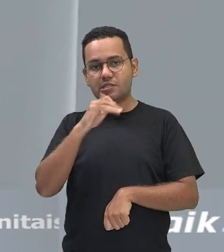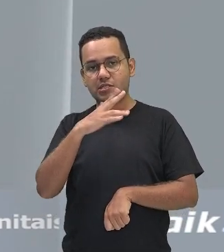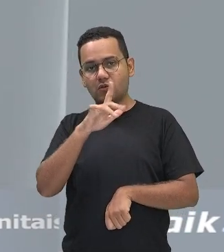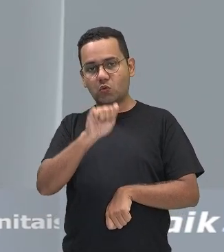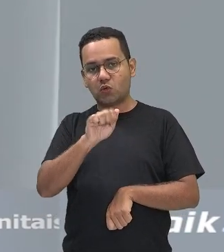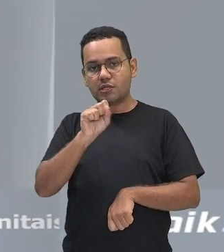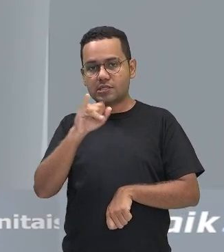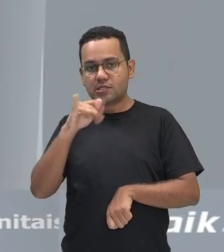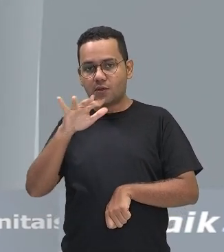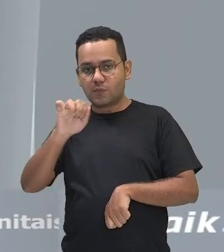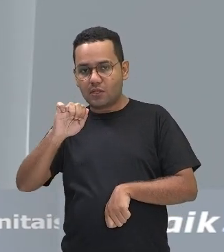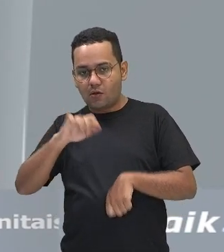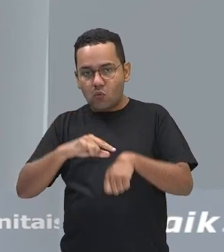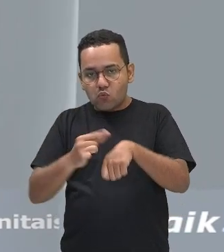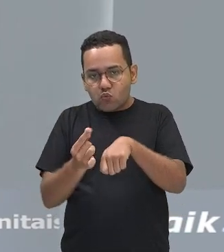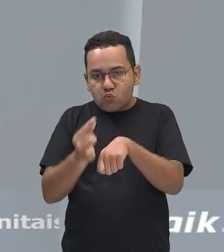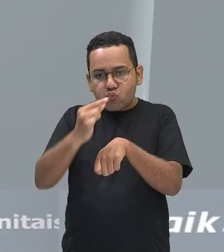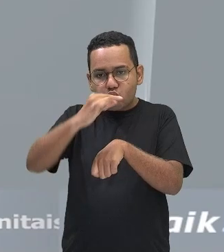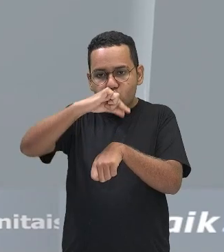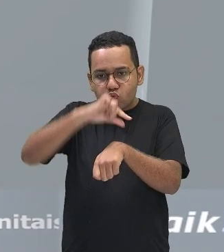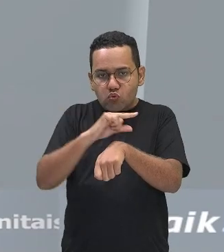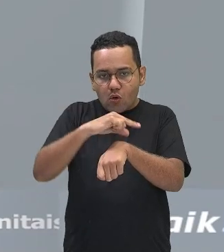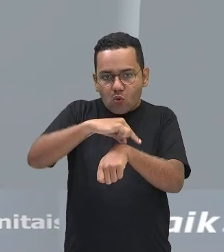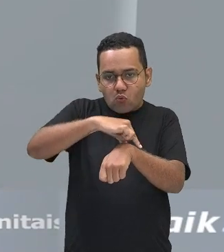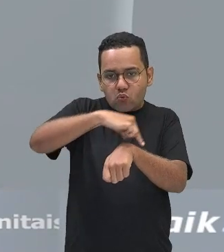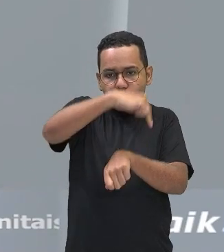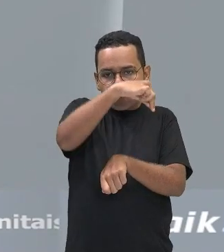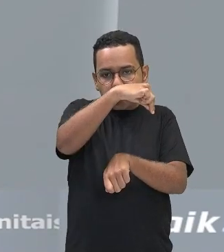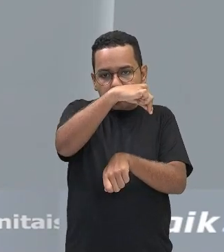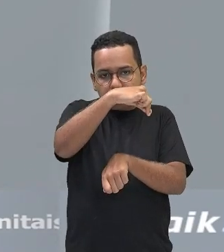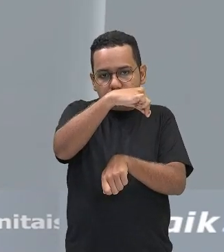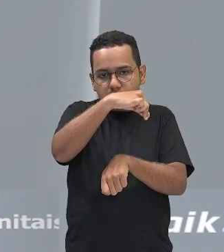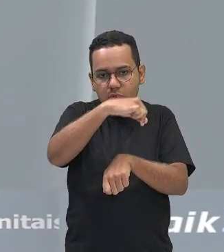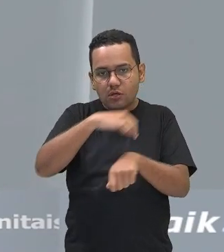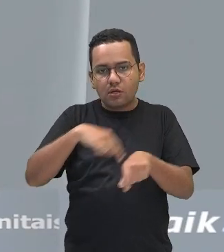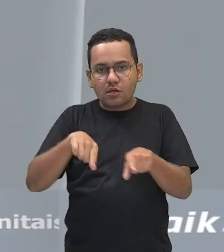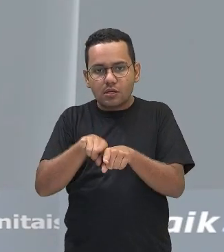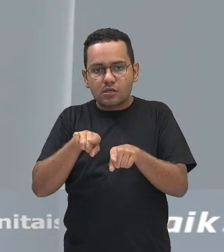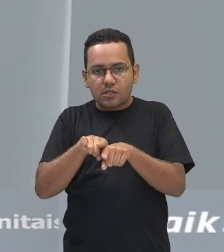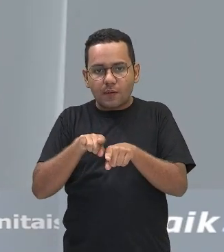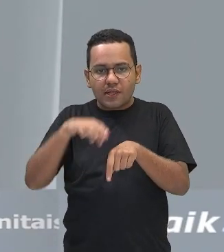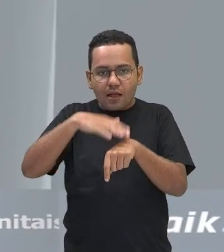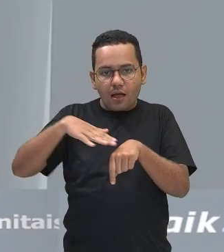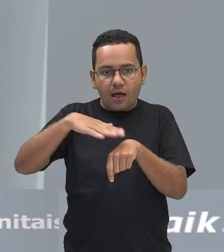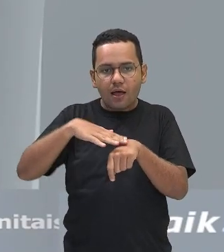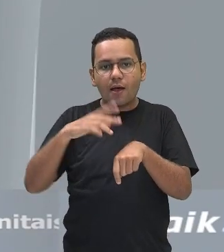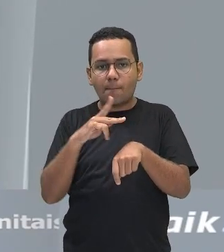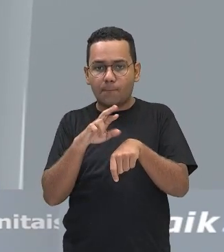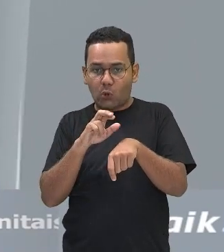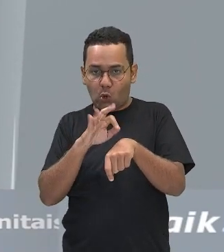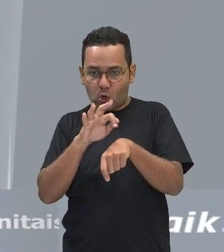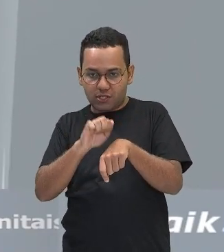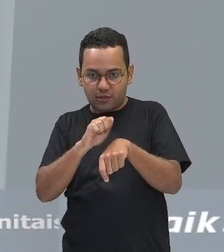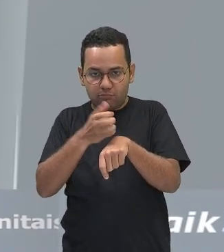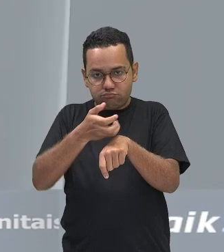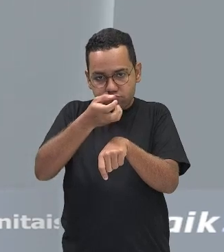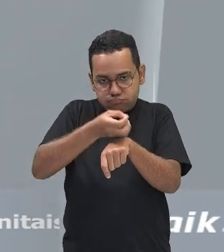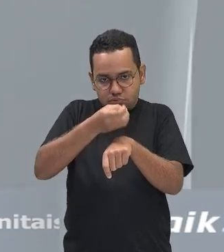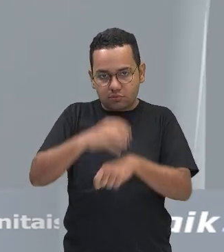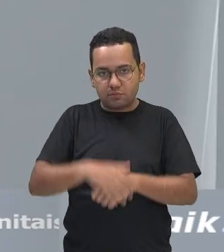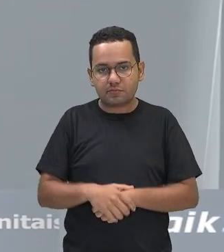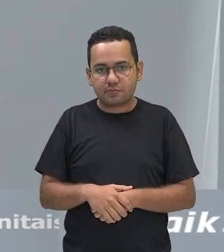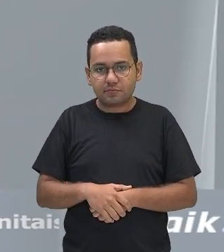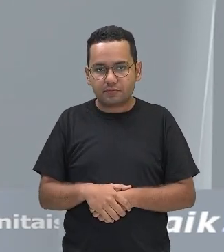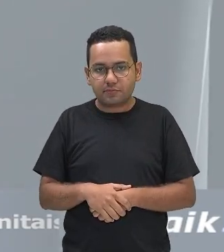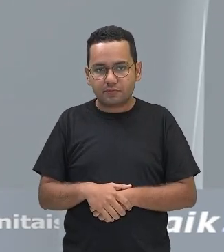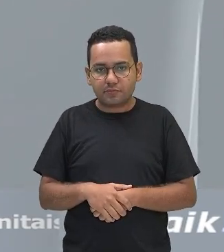líquido, né, que vai compor o sêmen, passar pela próstata para receber o líquido prostático, que também vai compor o sêmen, e também